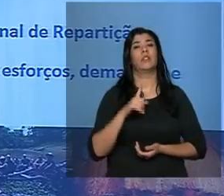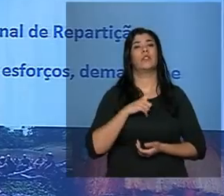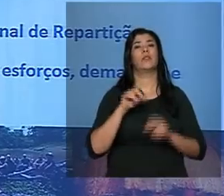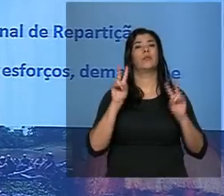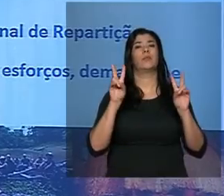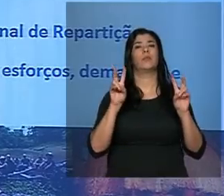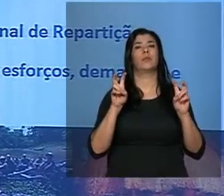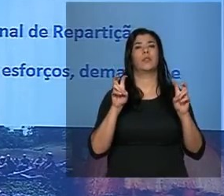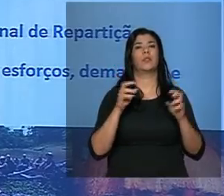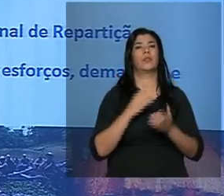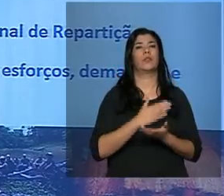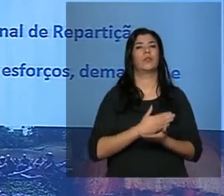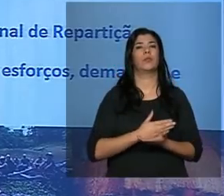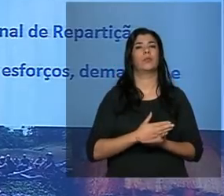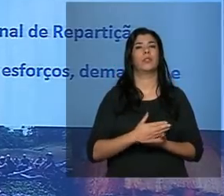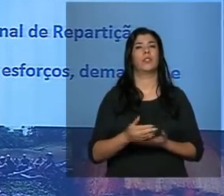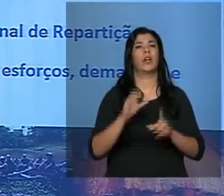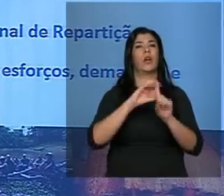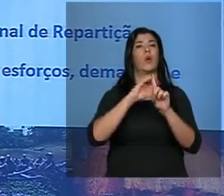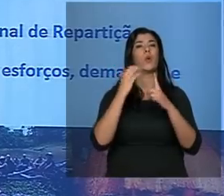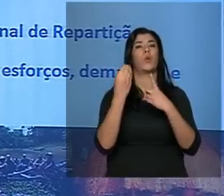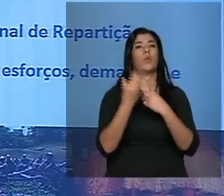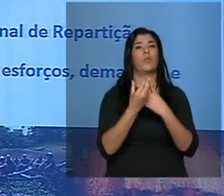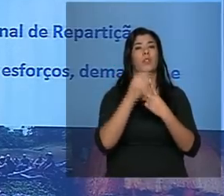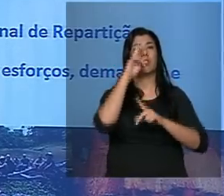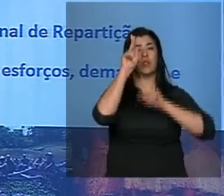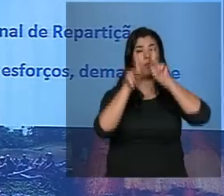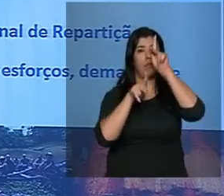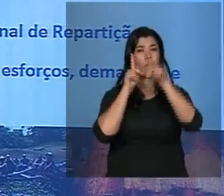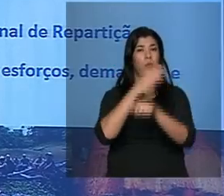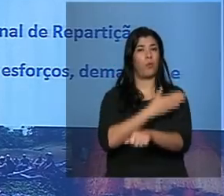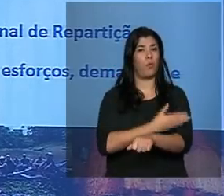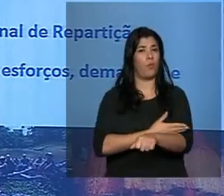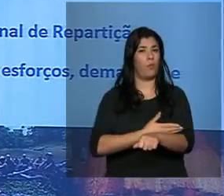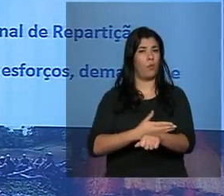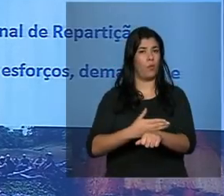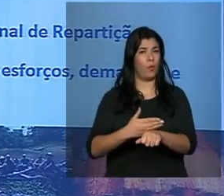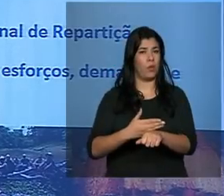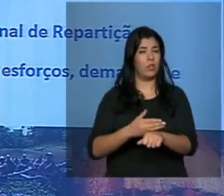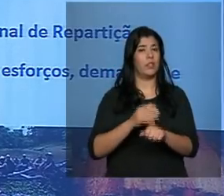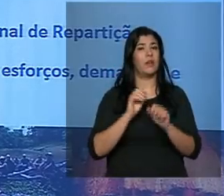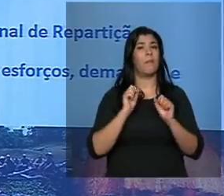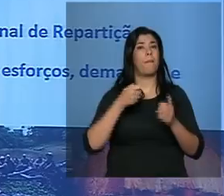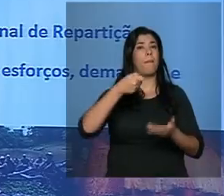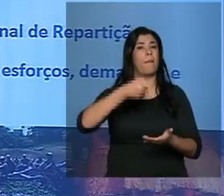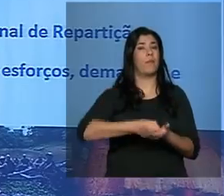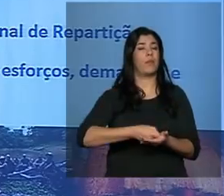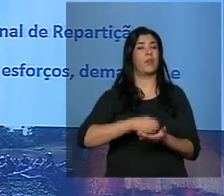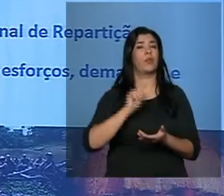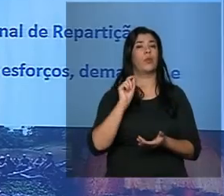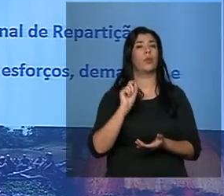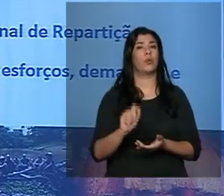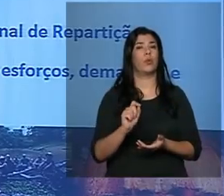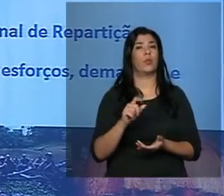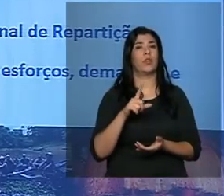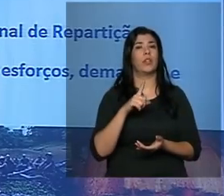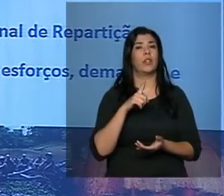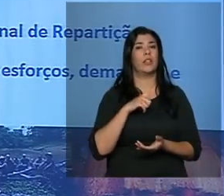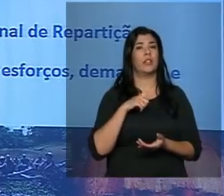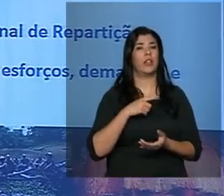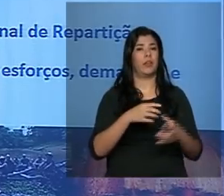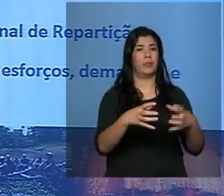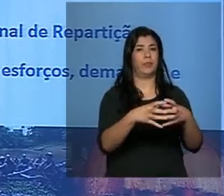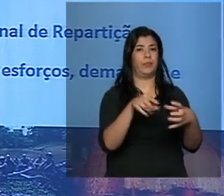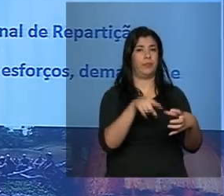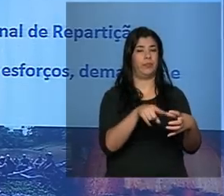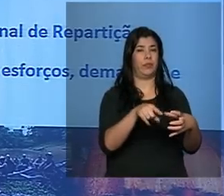eu vou começar pelos povos e comunidades tradicionais, que é obrigatório a autorização, o consentimento de um povo